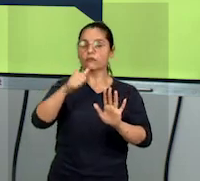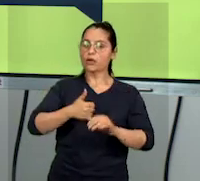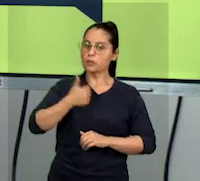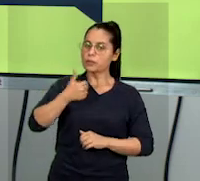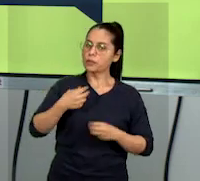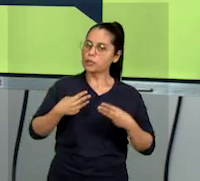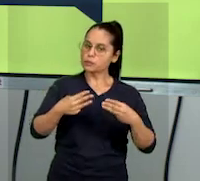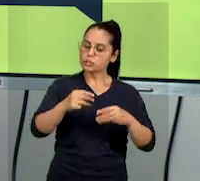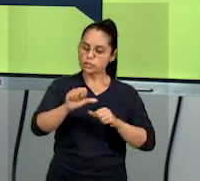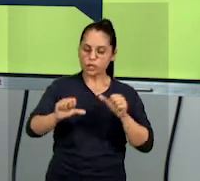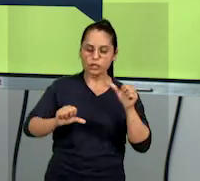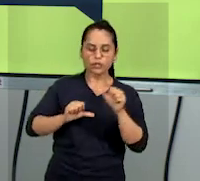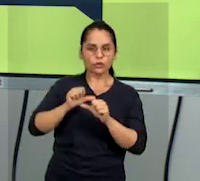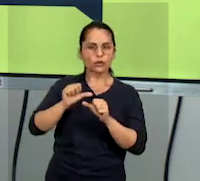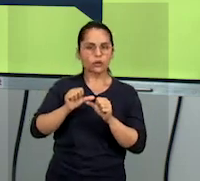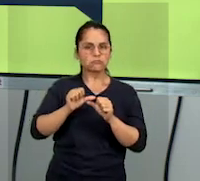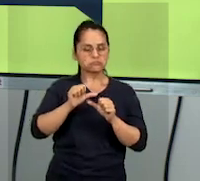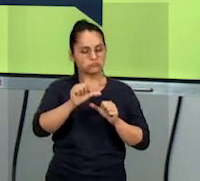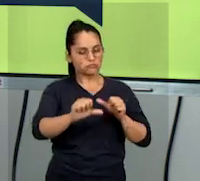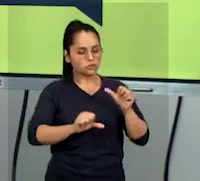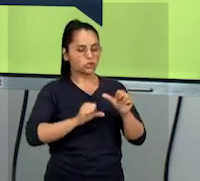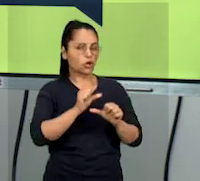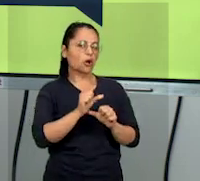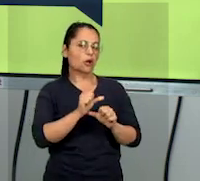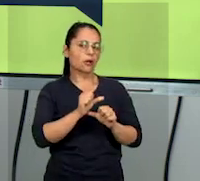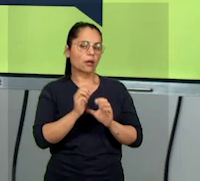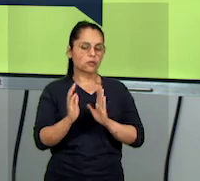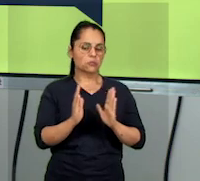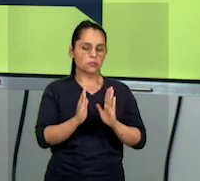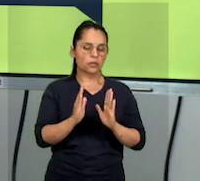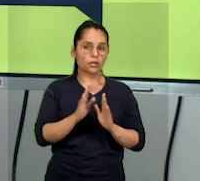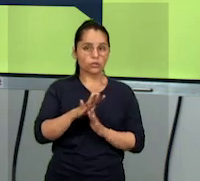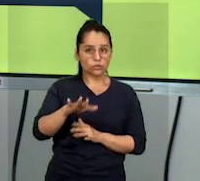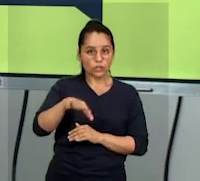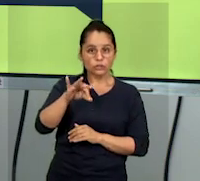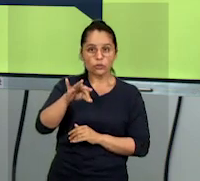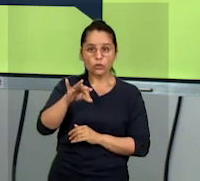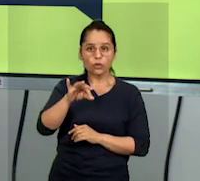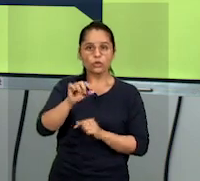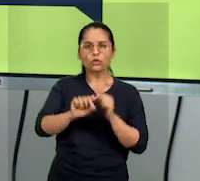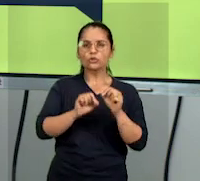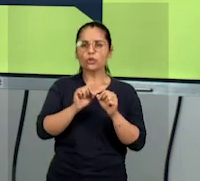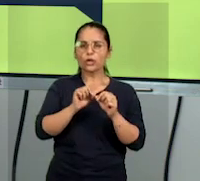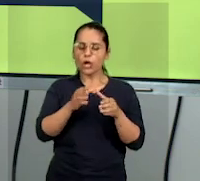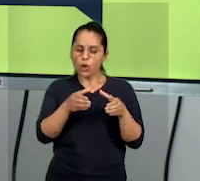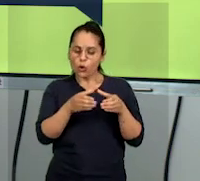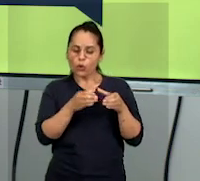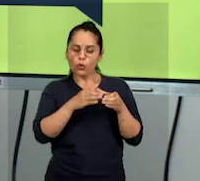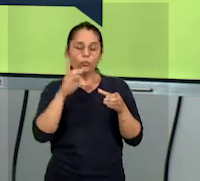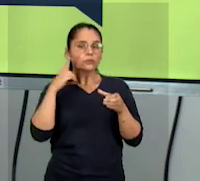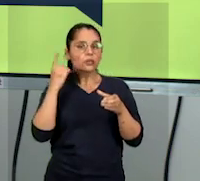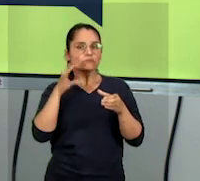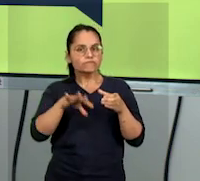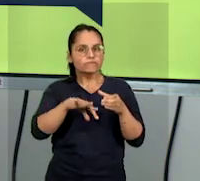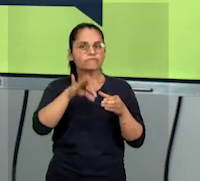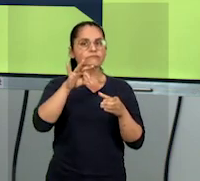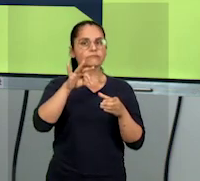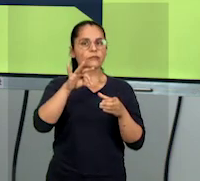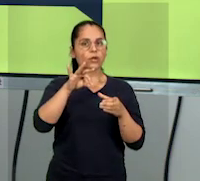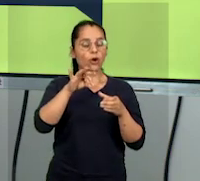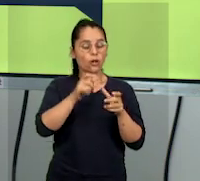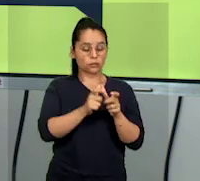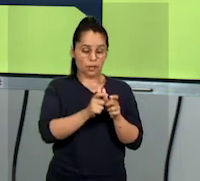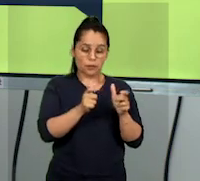troca, né, de tempos em tempos existe uma troca. E ele é escolhido de acordo com um grupo de deputados que tem